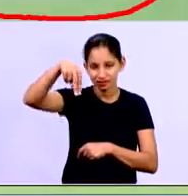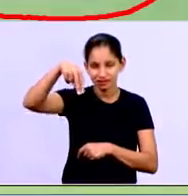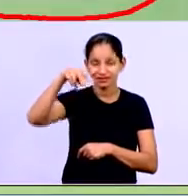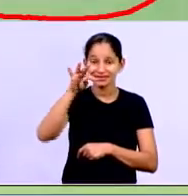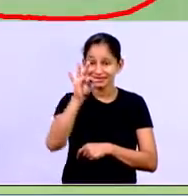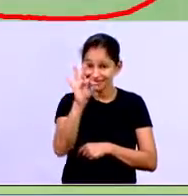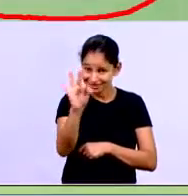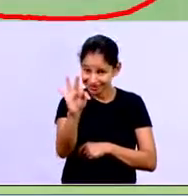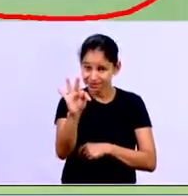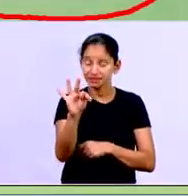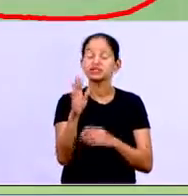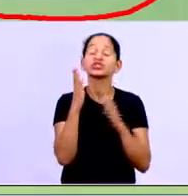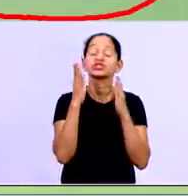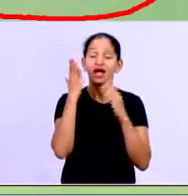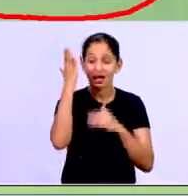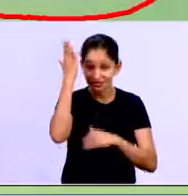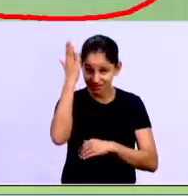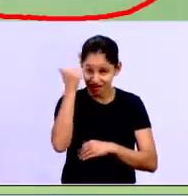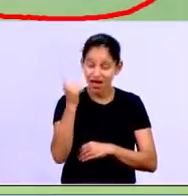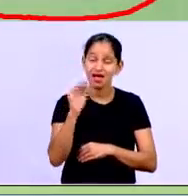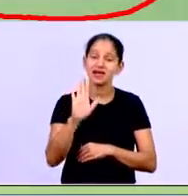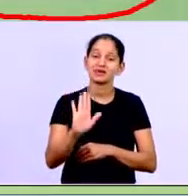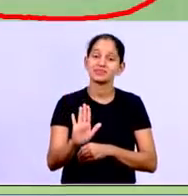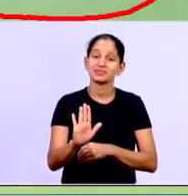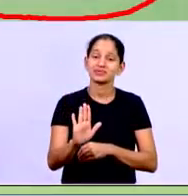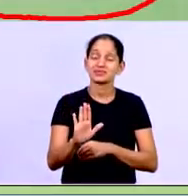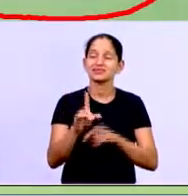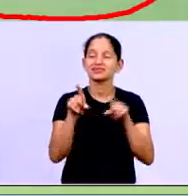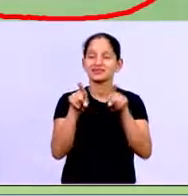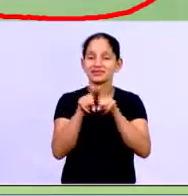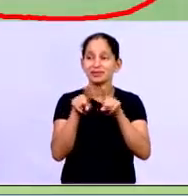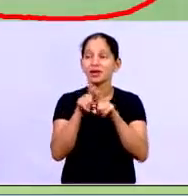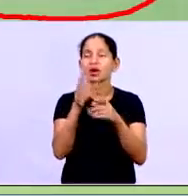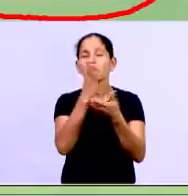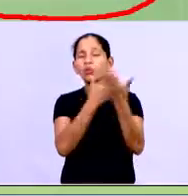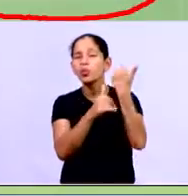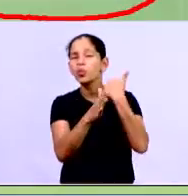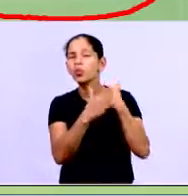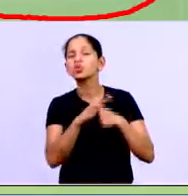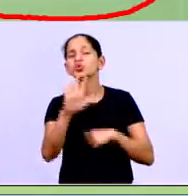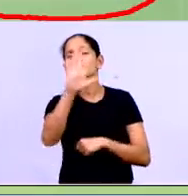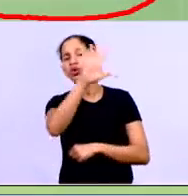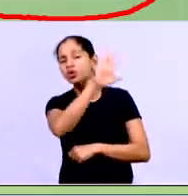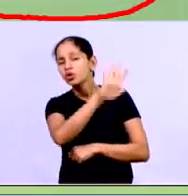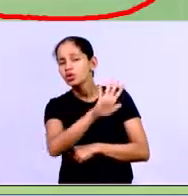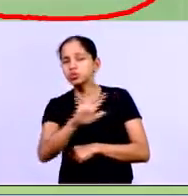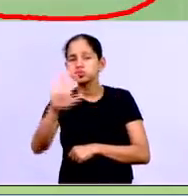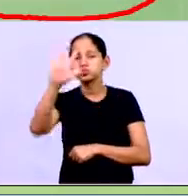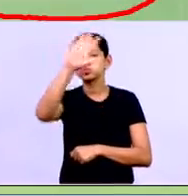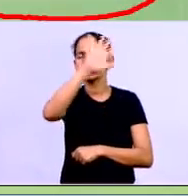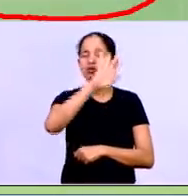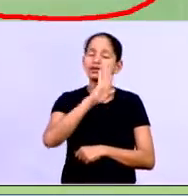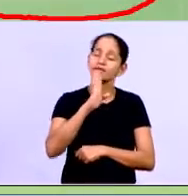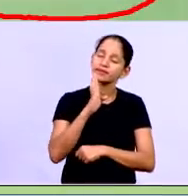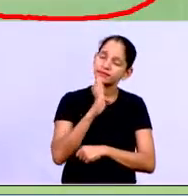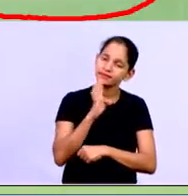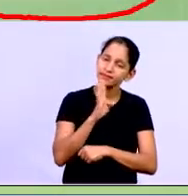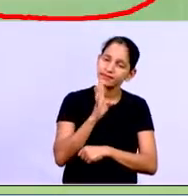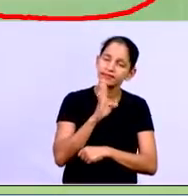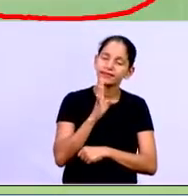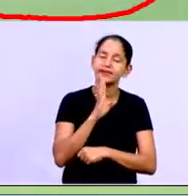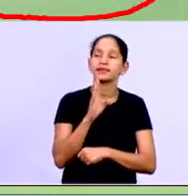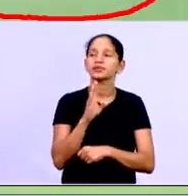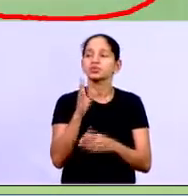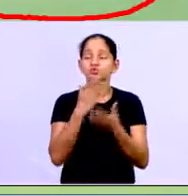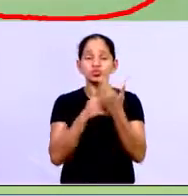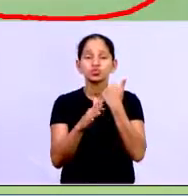o pagamento, a parcela, e as outras informações vocês já estão craques. O I é taxa, o N é tempo, ok?